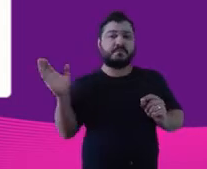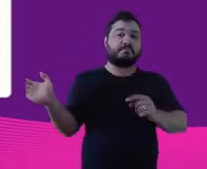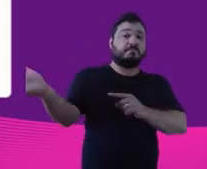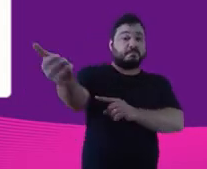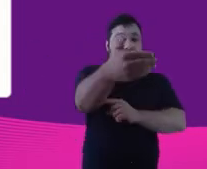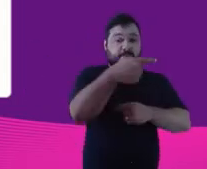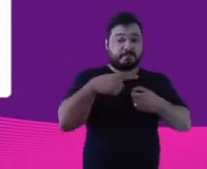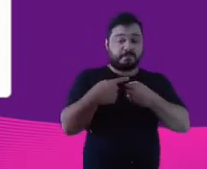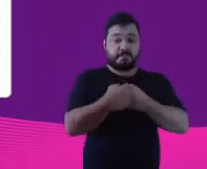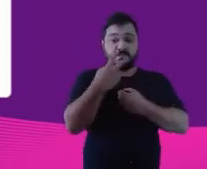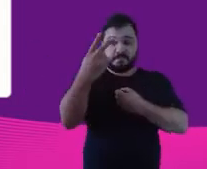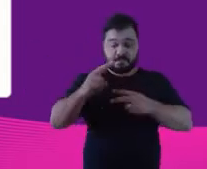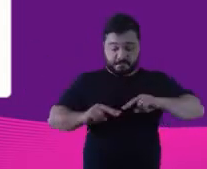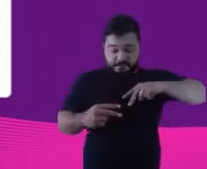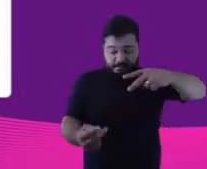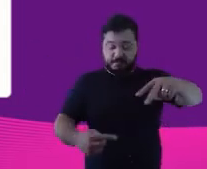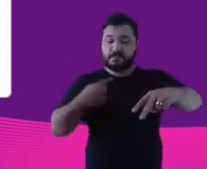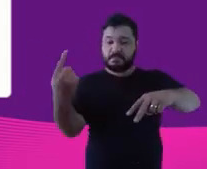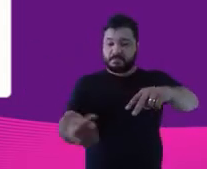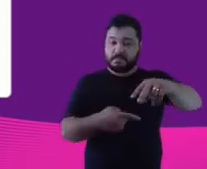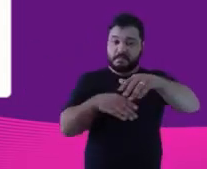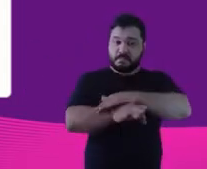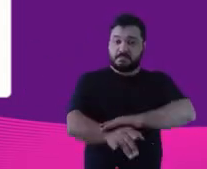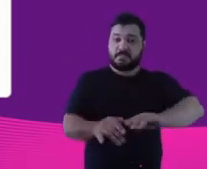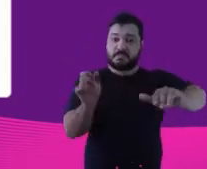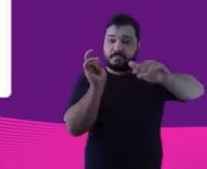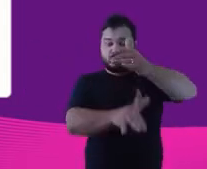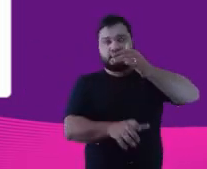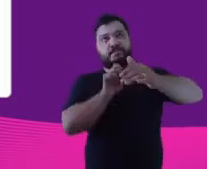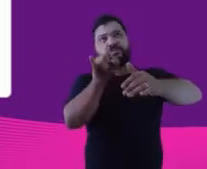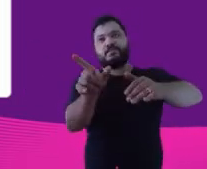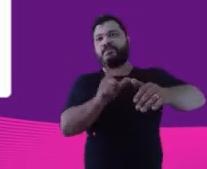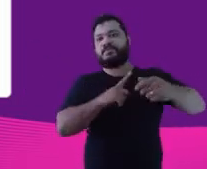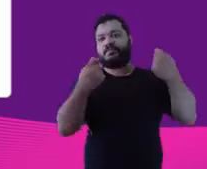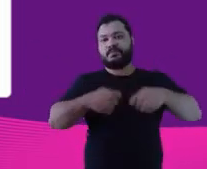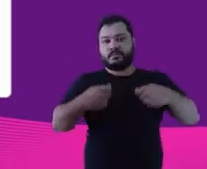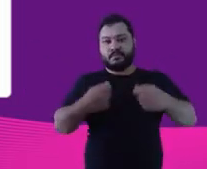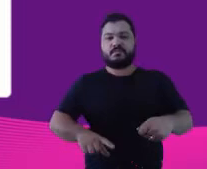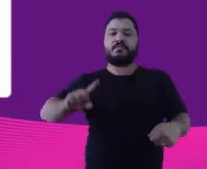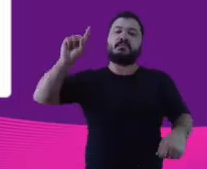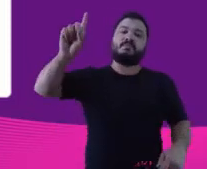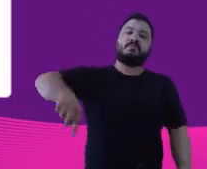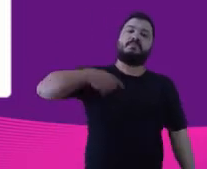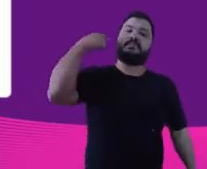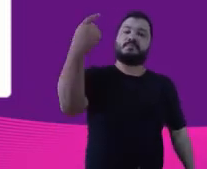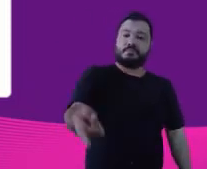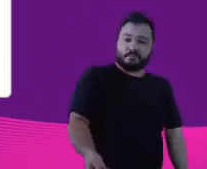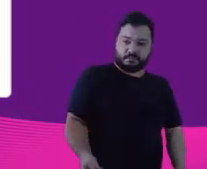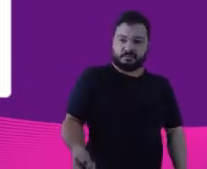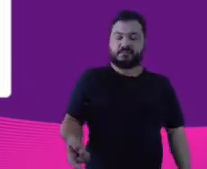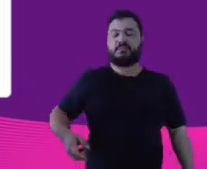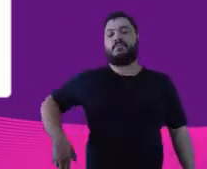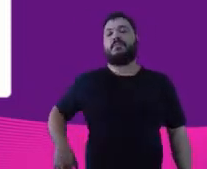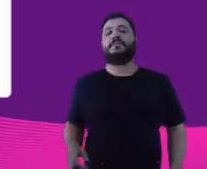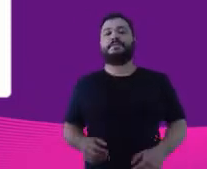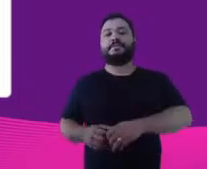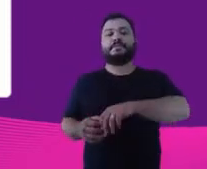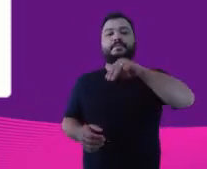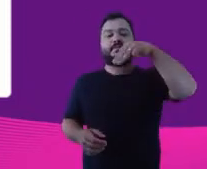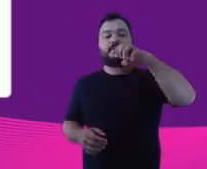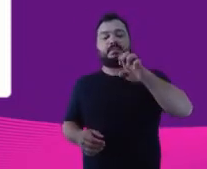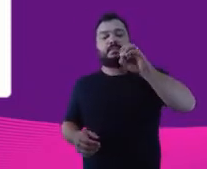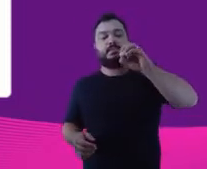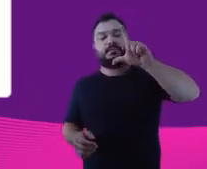2 transplantes, para a gente guardar uma reserva caso tivesse uma necessidade posterior. Fez o condicionamento com melfalano,